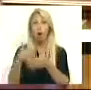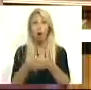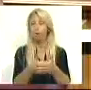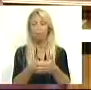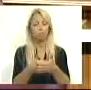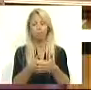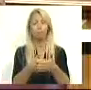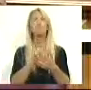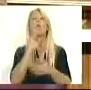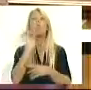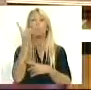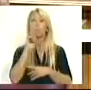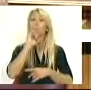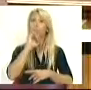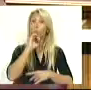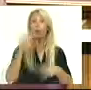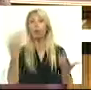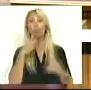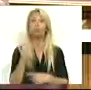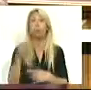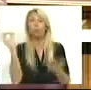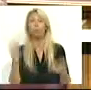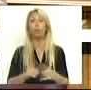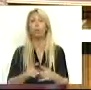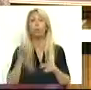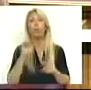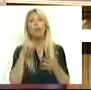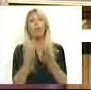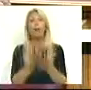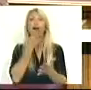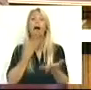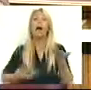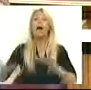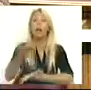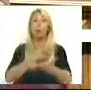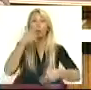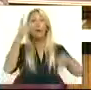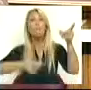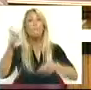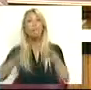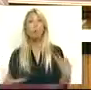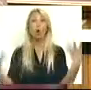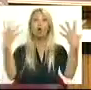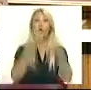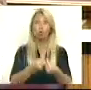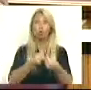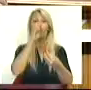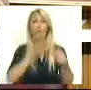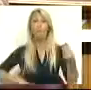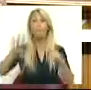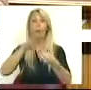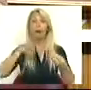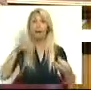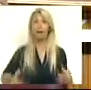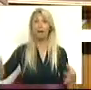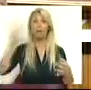Poderíamos eventualmente ter optado por dizer "pela harmonia das populações com o Parque Nacional da Peneda Gerês". Não o fizemos. Porquê?